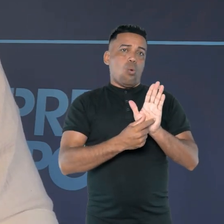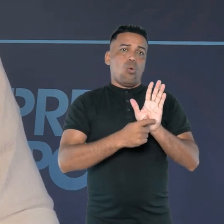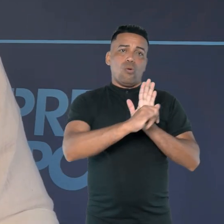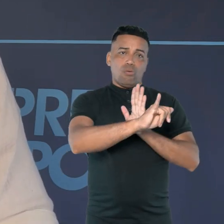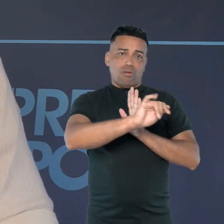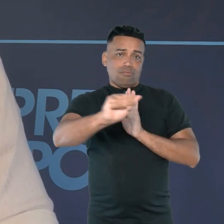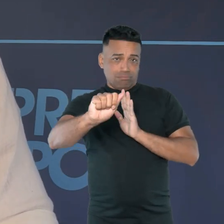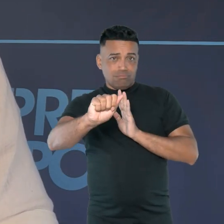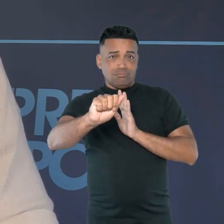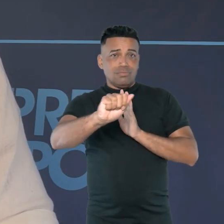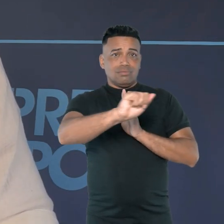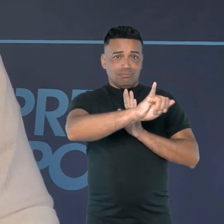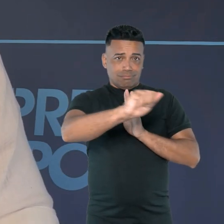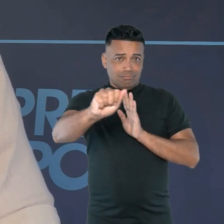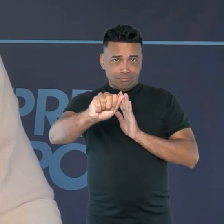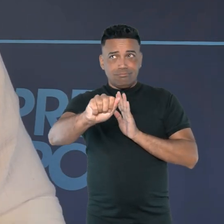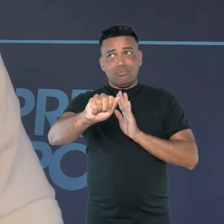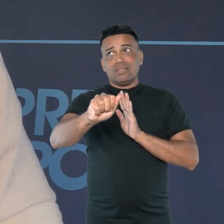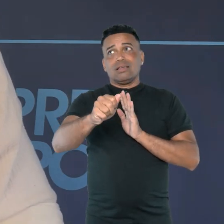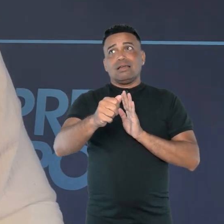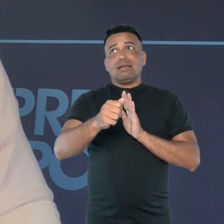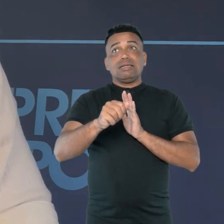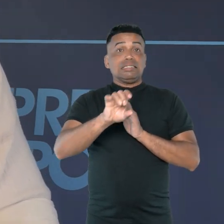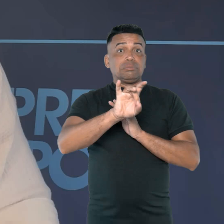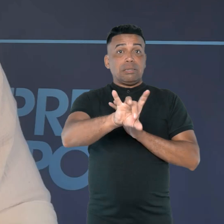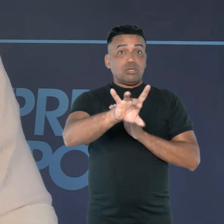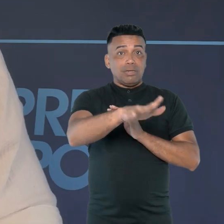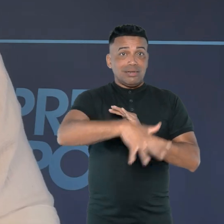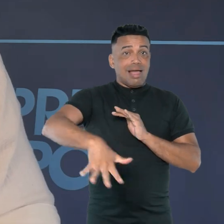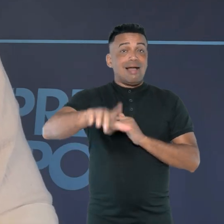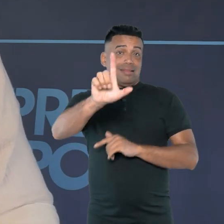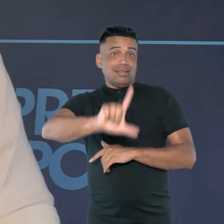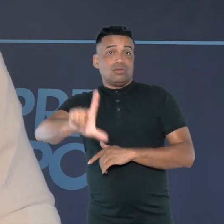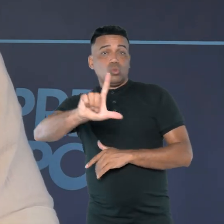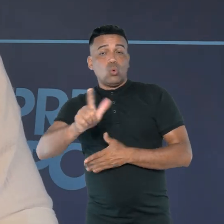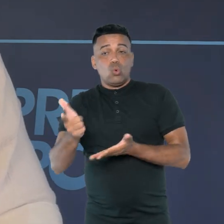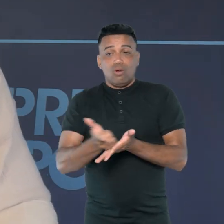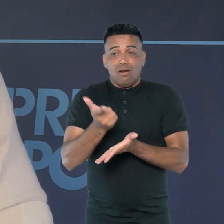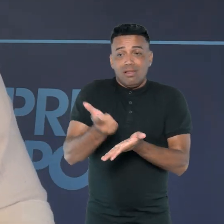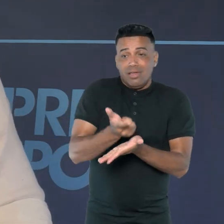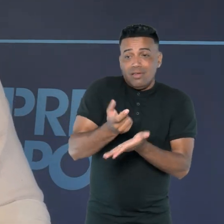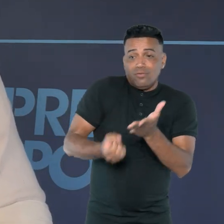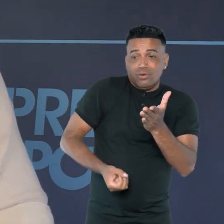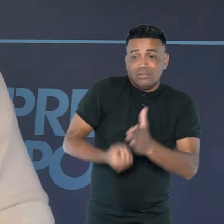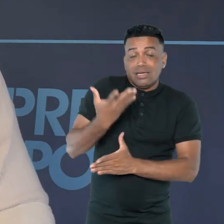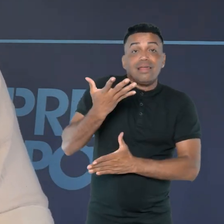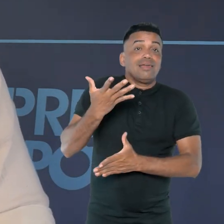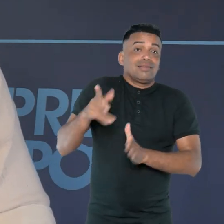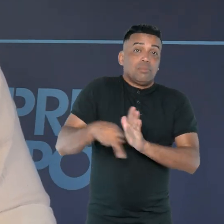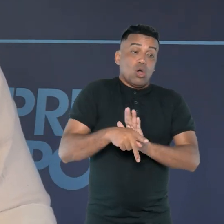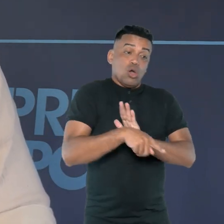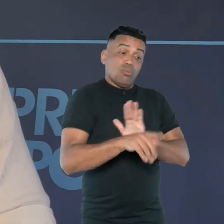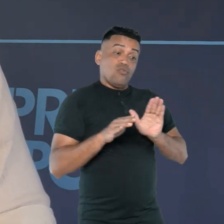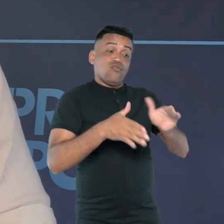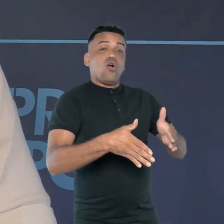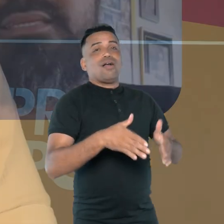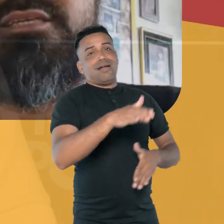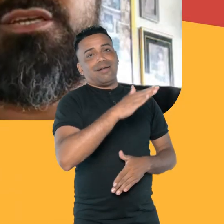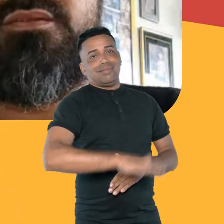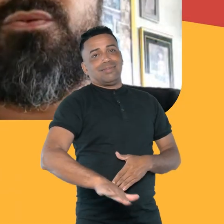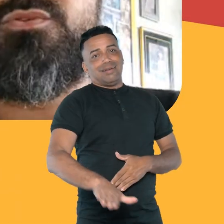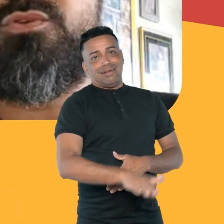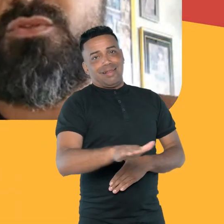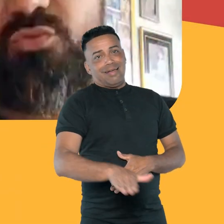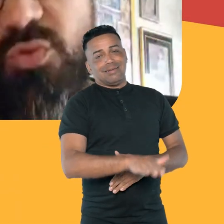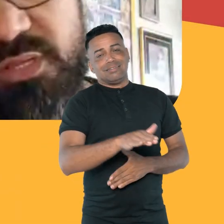aí nos livros, na criação e na escrita para crianças? Nossa,